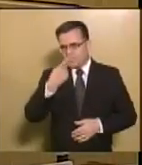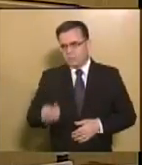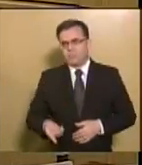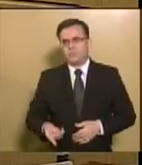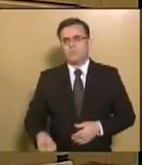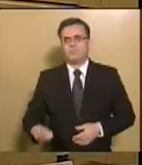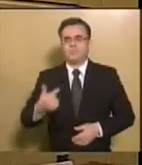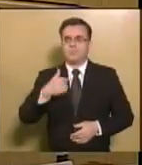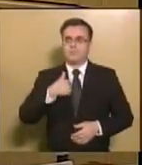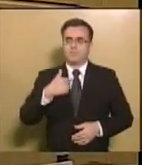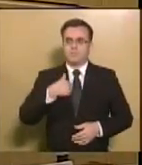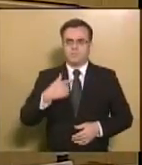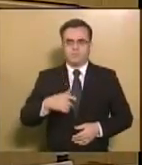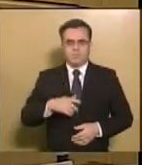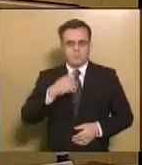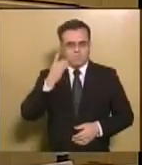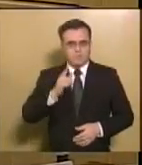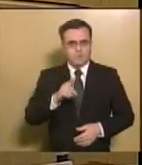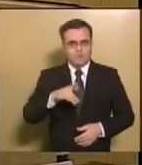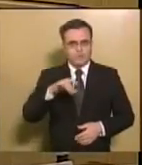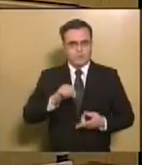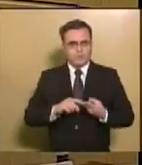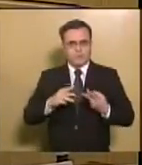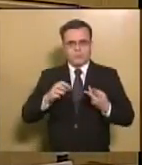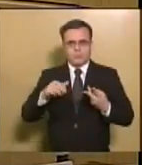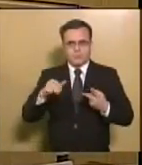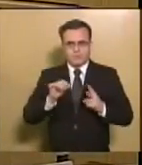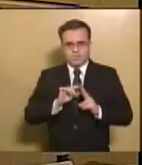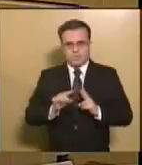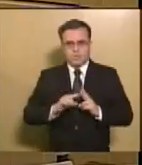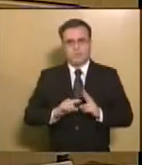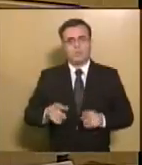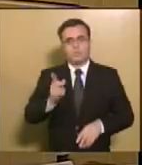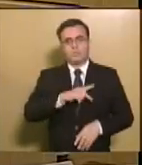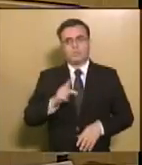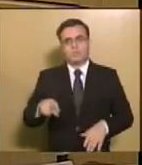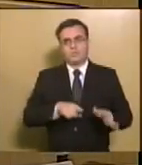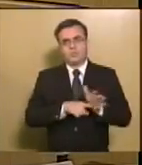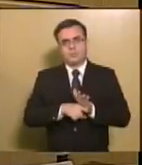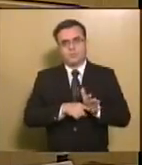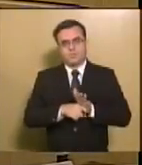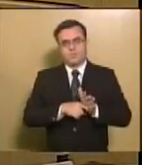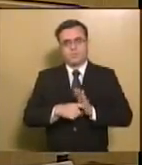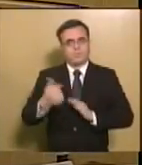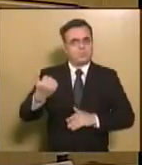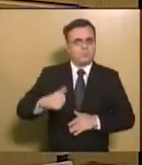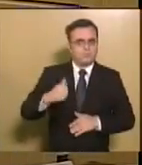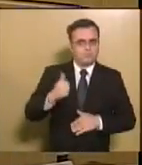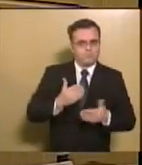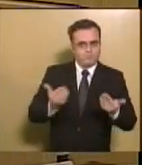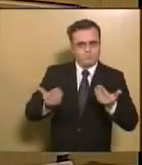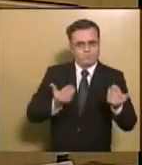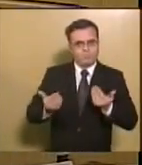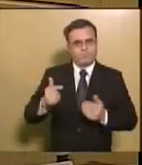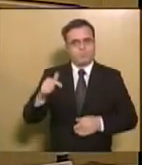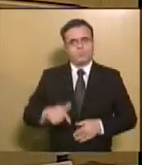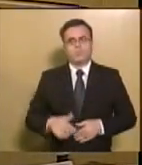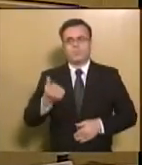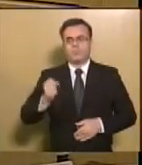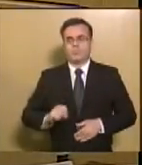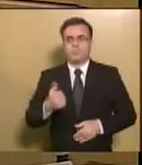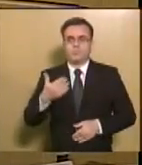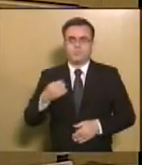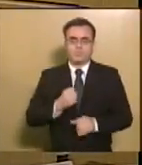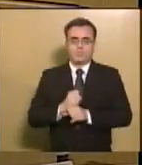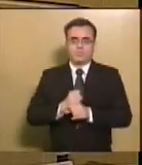deputado George, não é a deputada Maria, são pesquisadores, professores que analisaram, né, o estado de Sergipe nos últimos